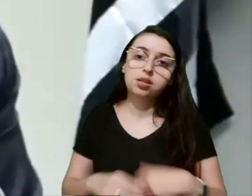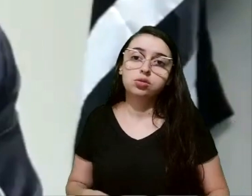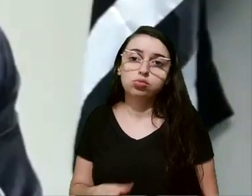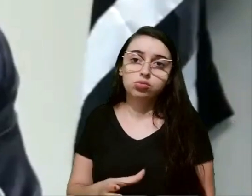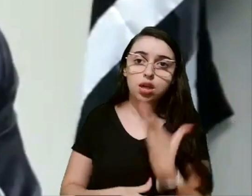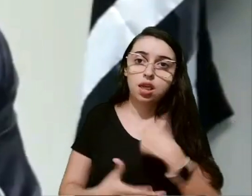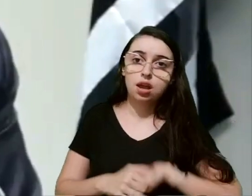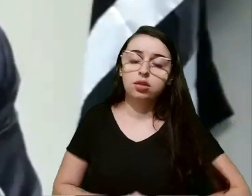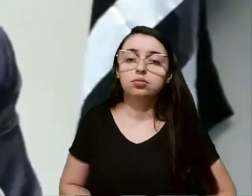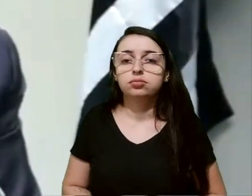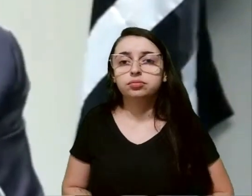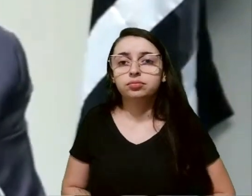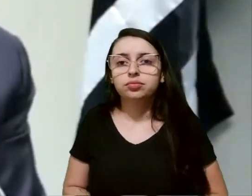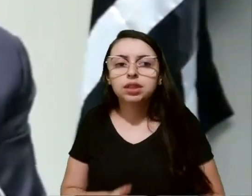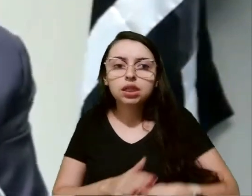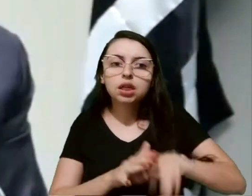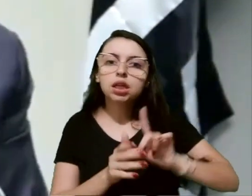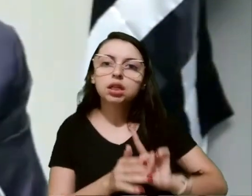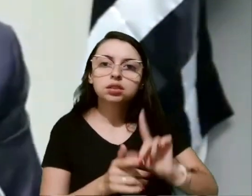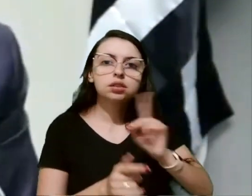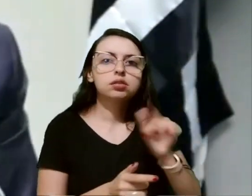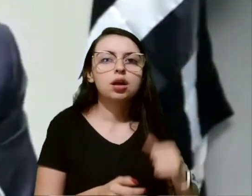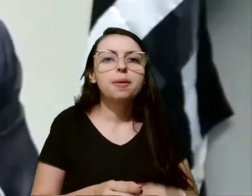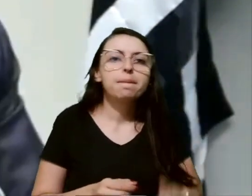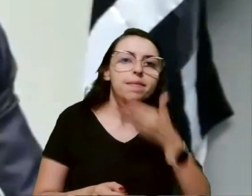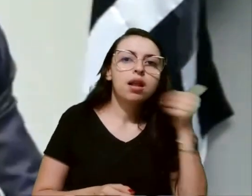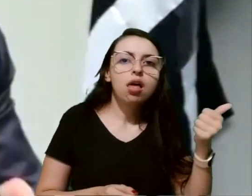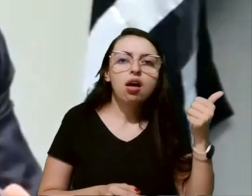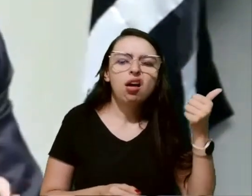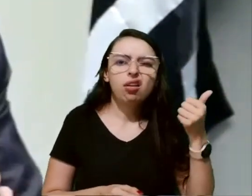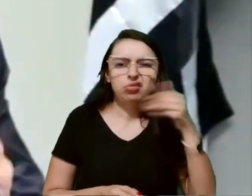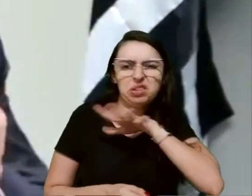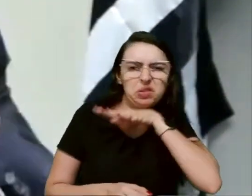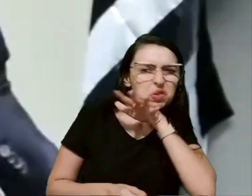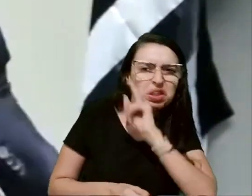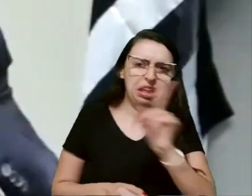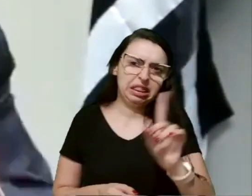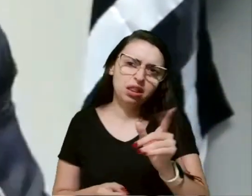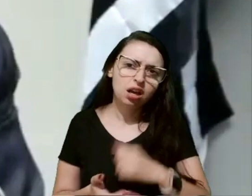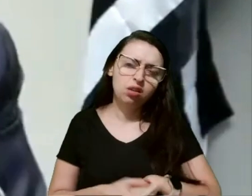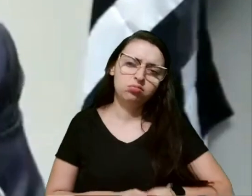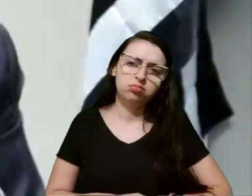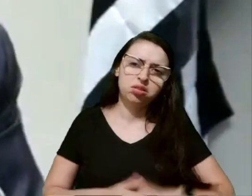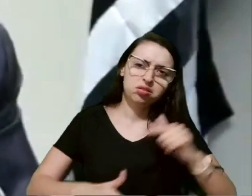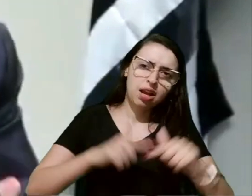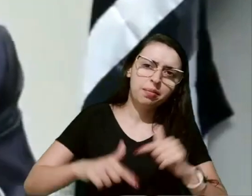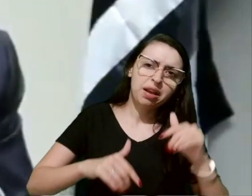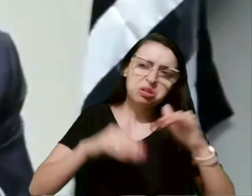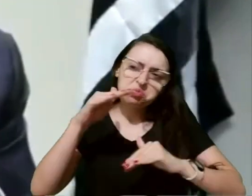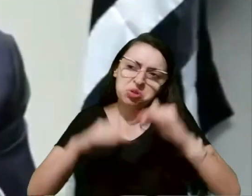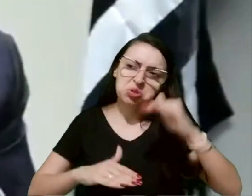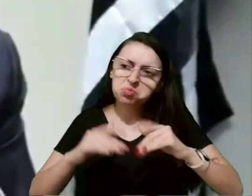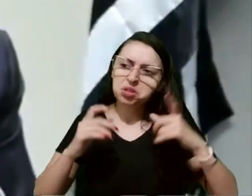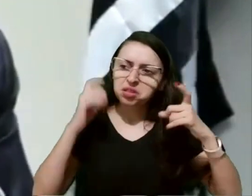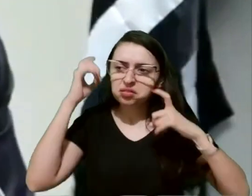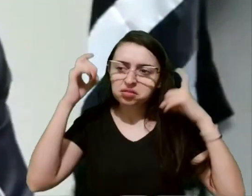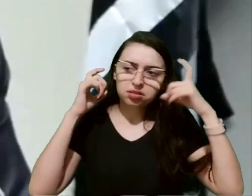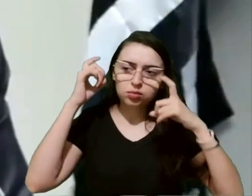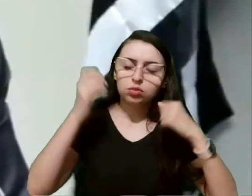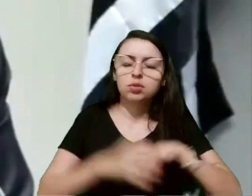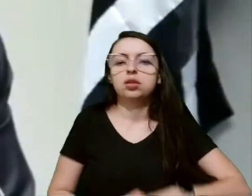não é uma questão de, sempre digo isso, não é uma questão de você falar que os casos são melhores ou piores, ou que a tarefa é mais ou menos